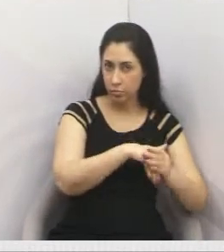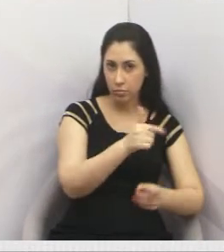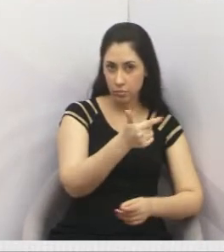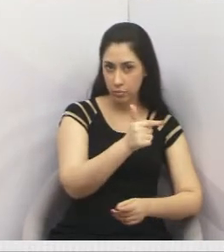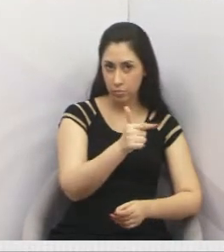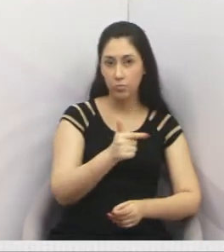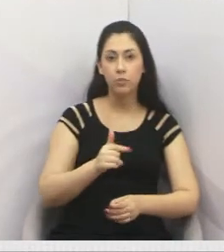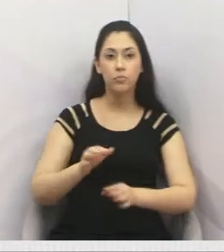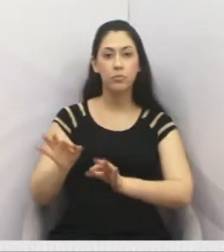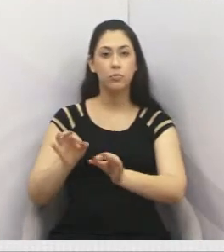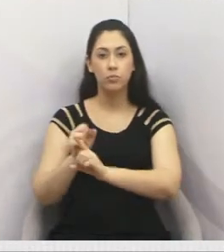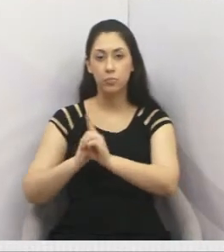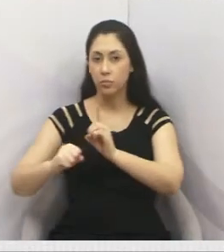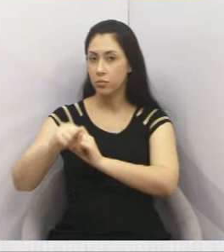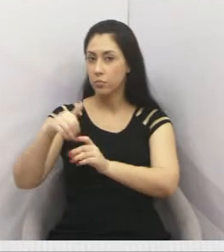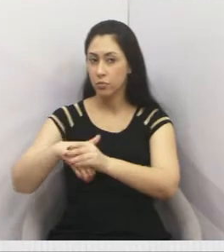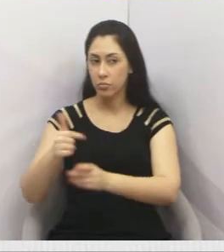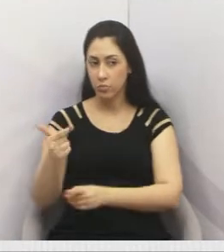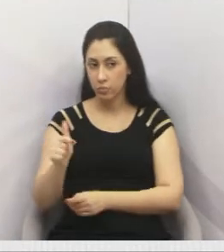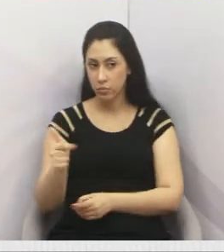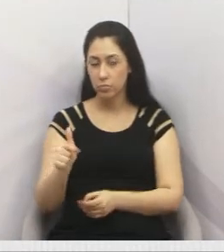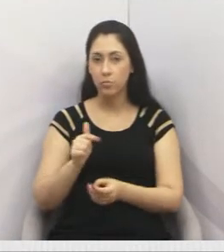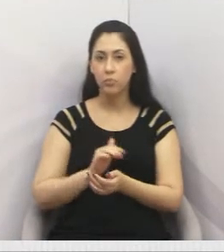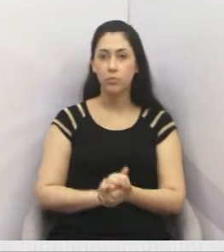e organização da sociedade civil em branco.